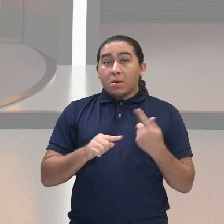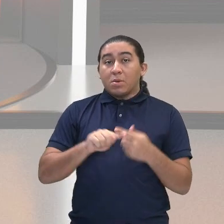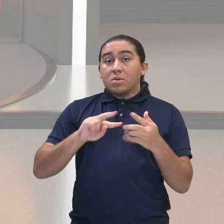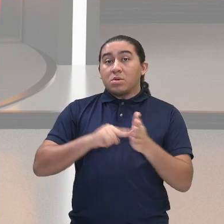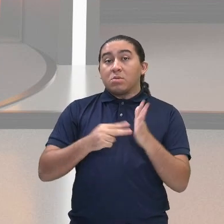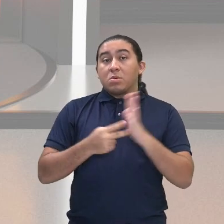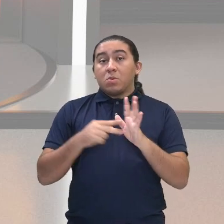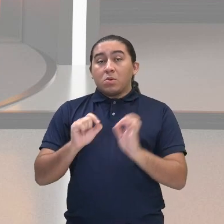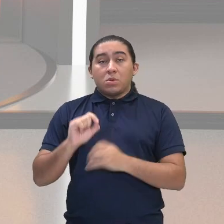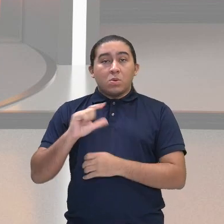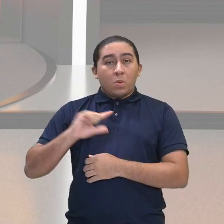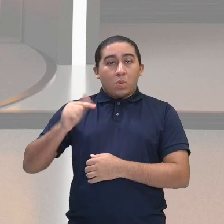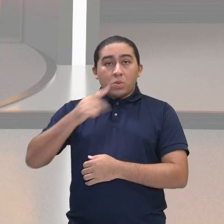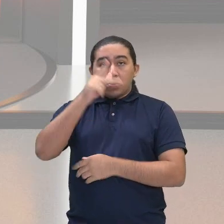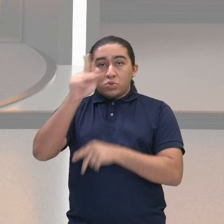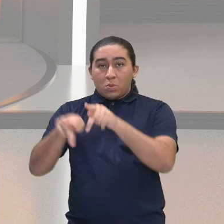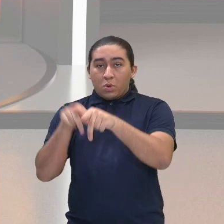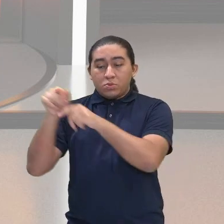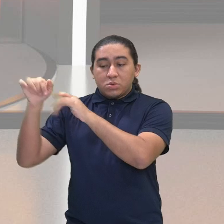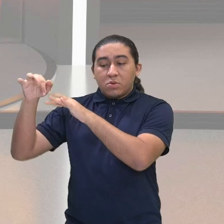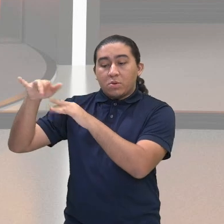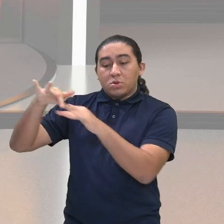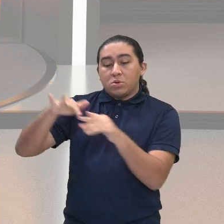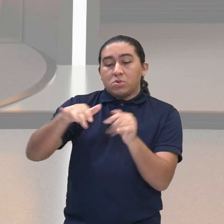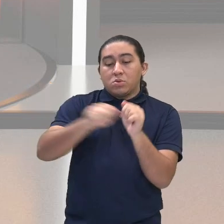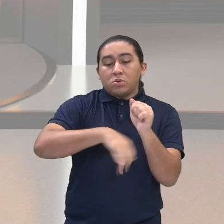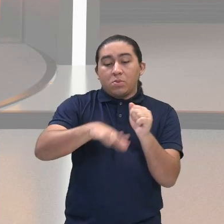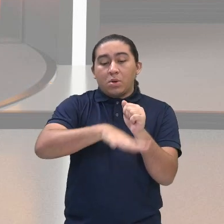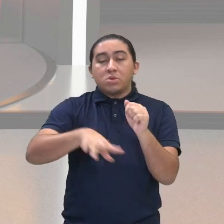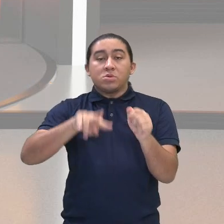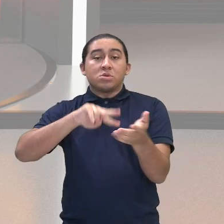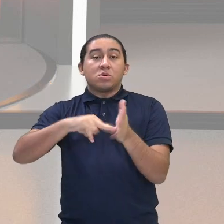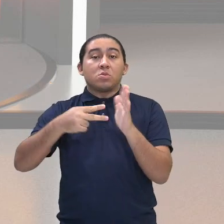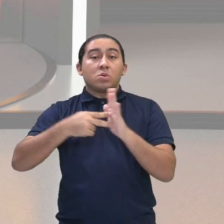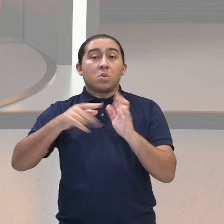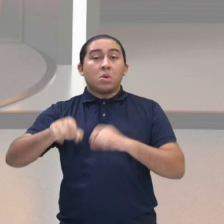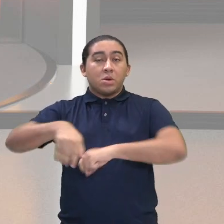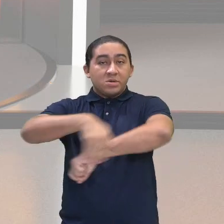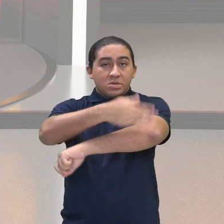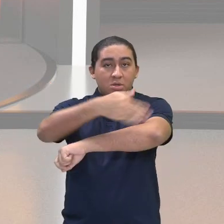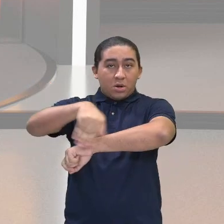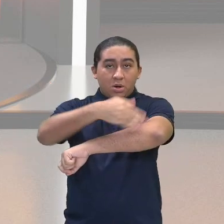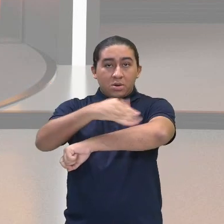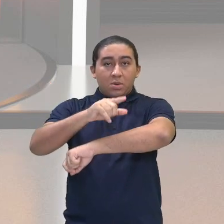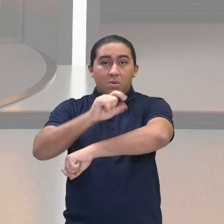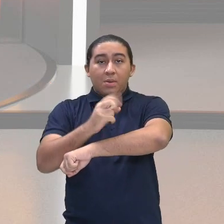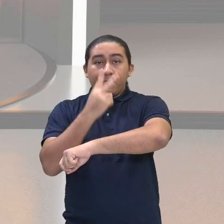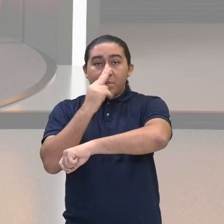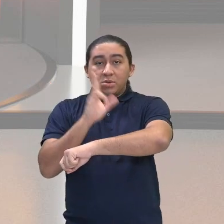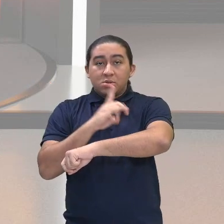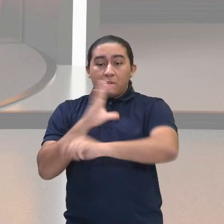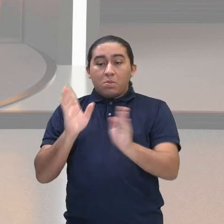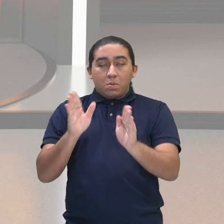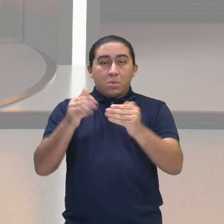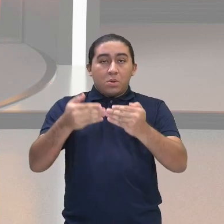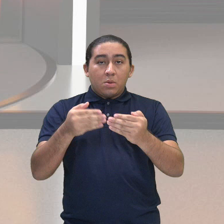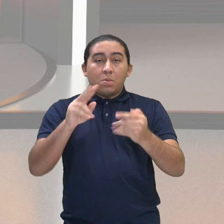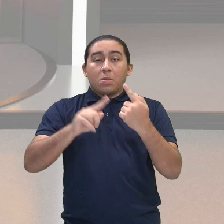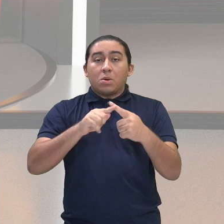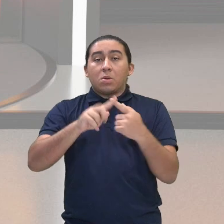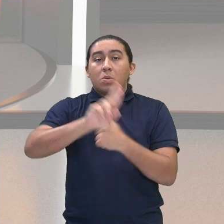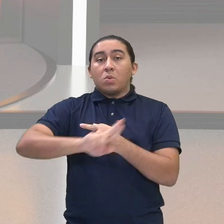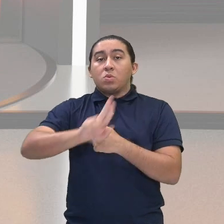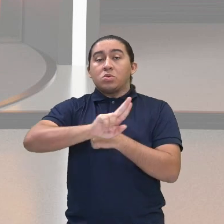de outras regiões, de outros povos, as estradas, as rotas comerciais eram ali utilizadas